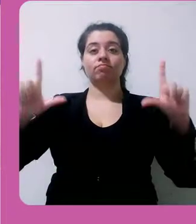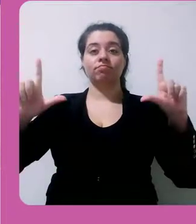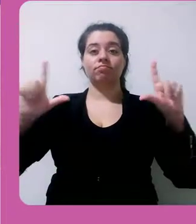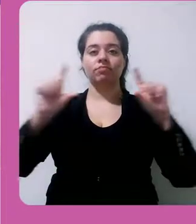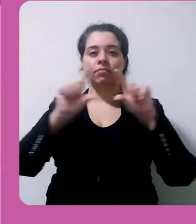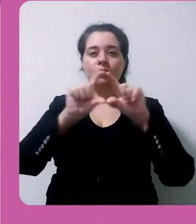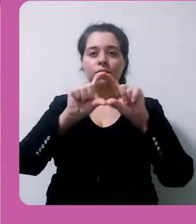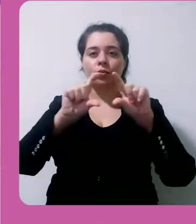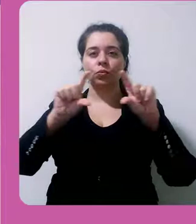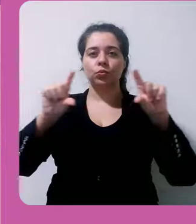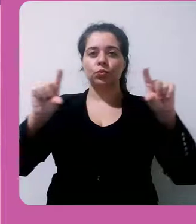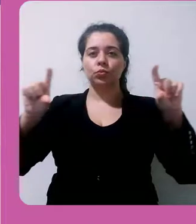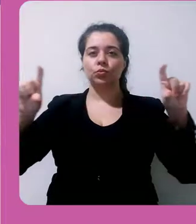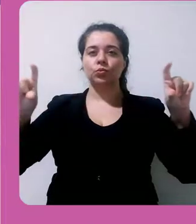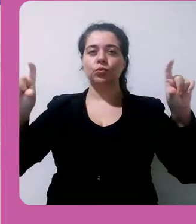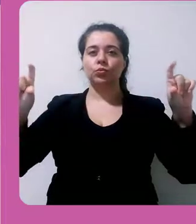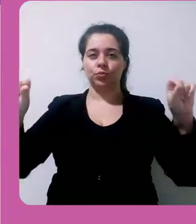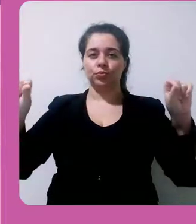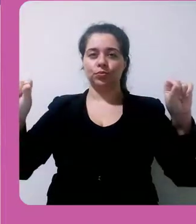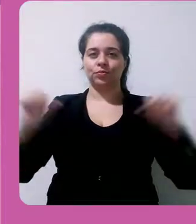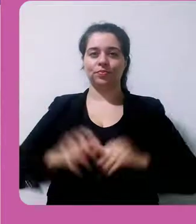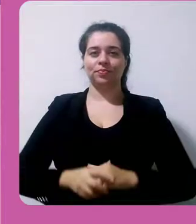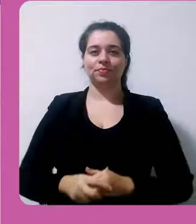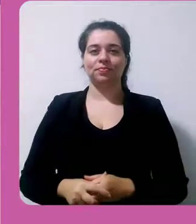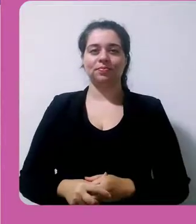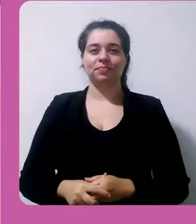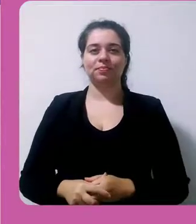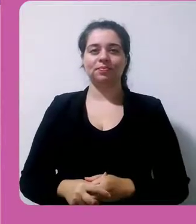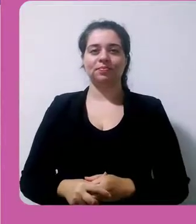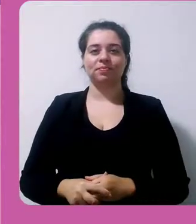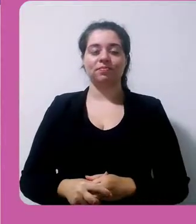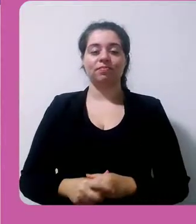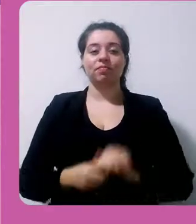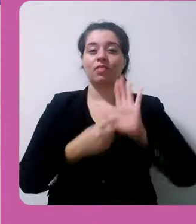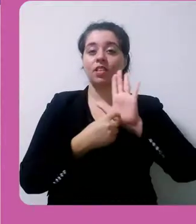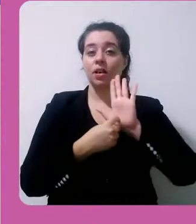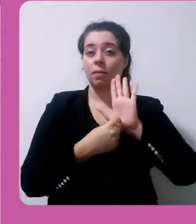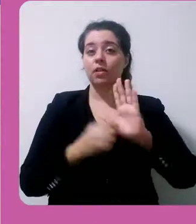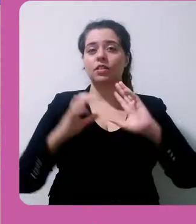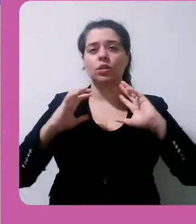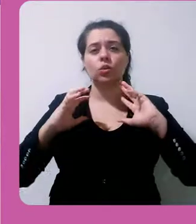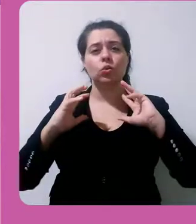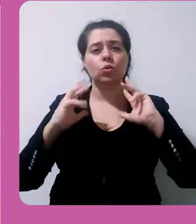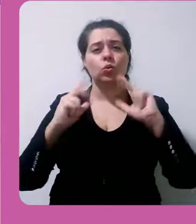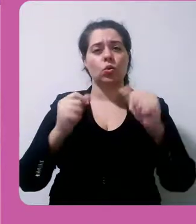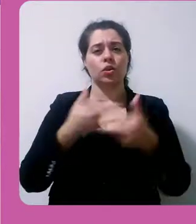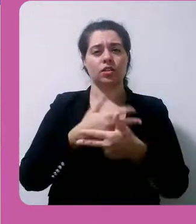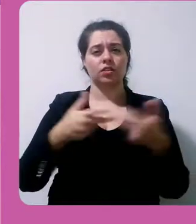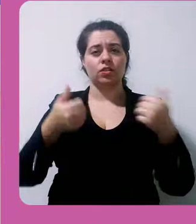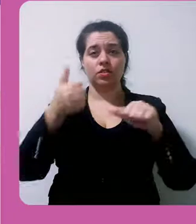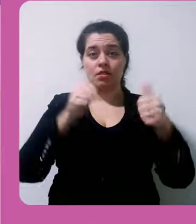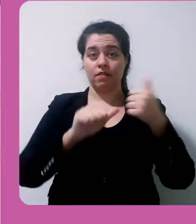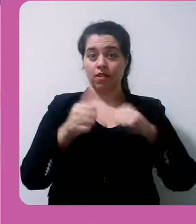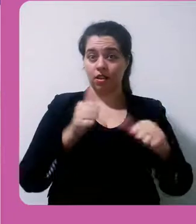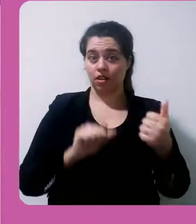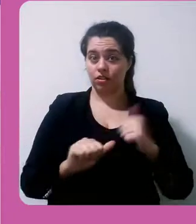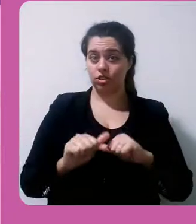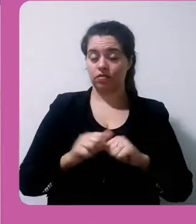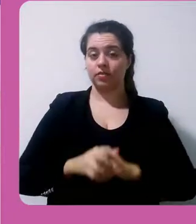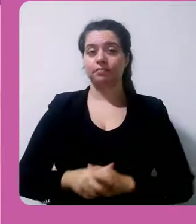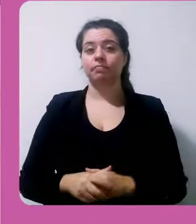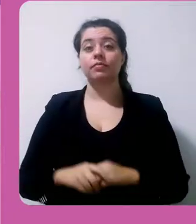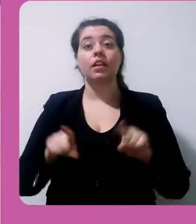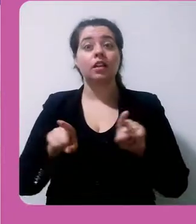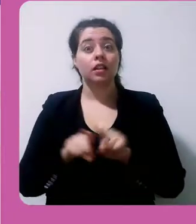aqui todas as atividades avaliativas, inclusive atividades que você tenha colocado aqui, mesmo sem querer,